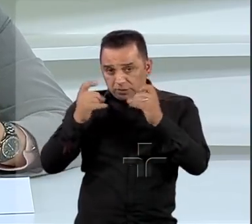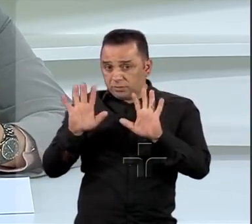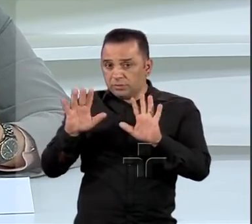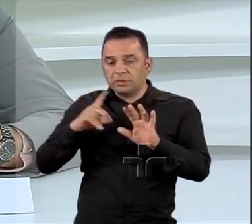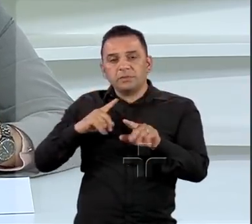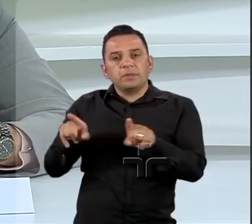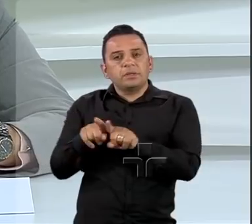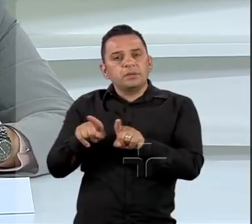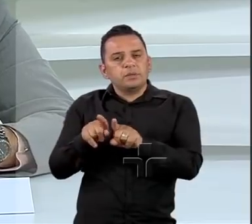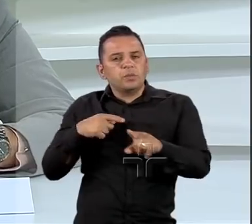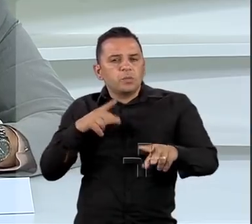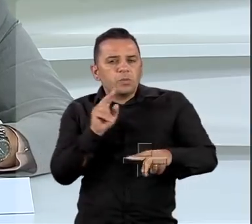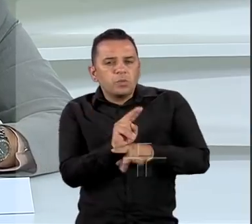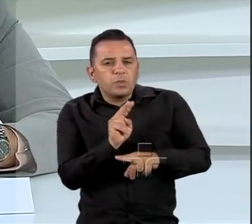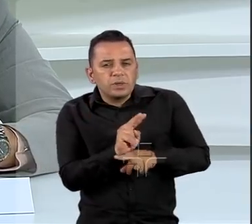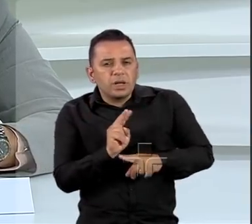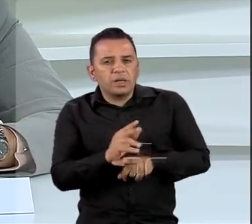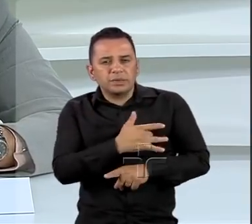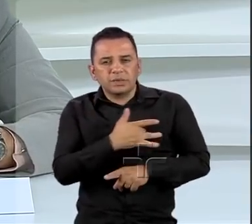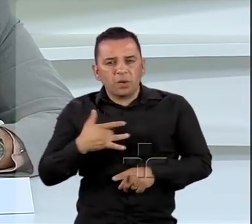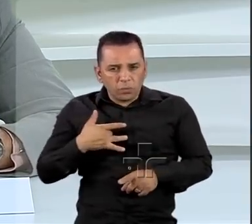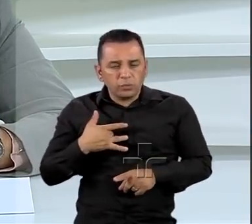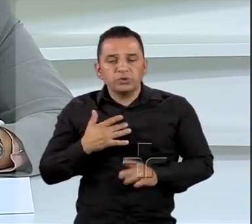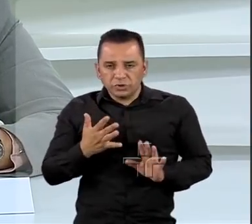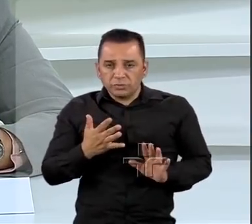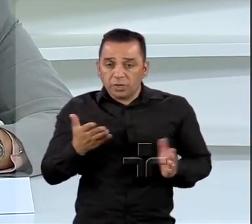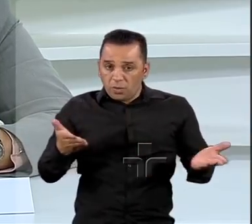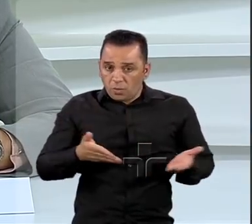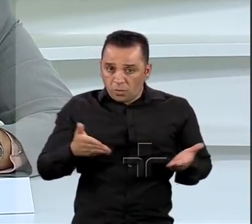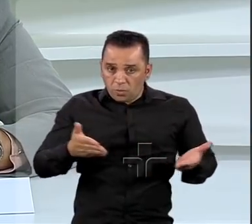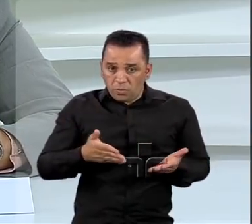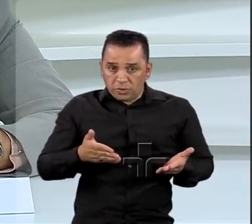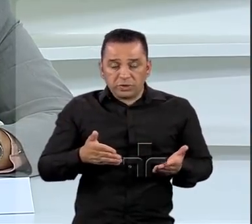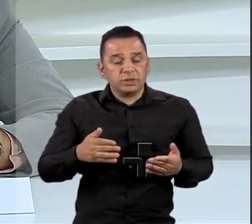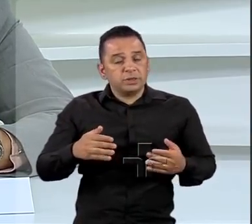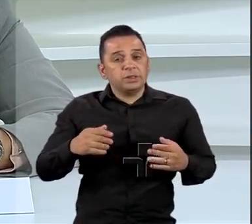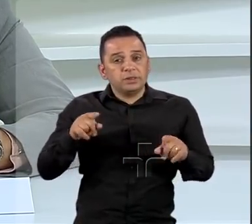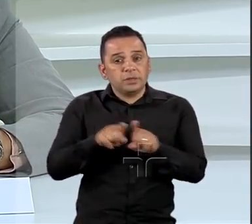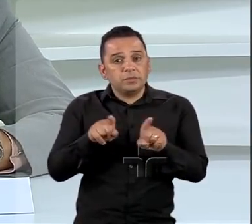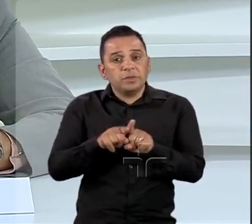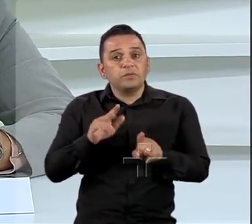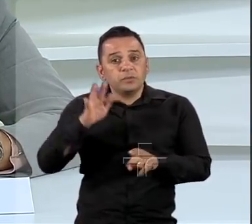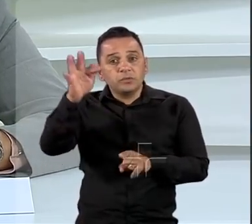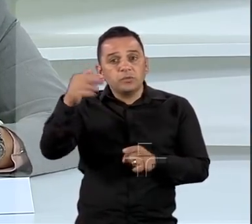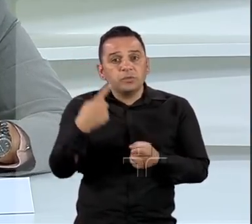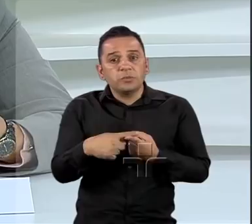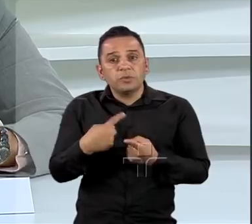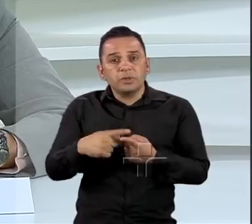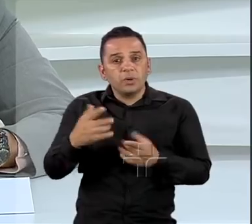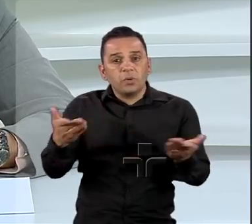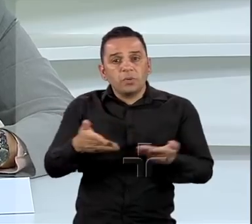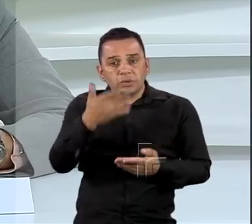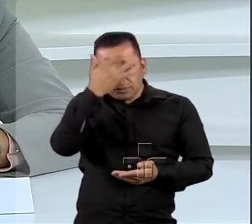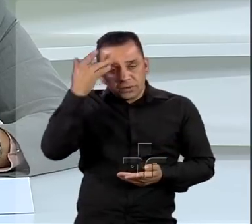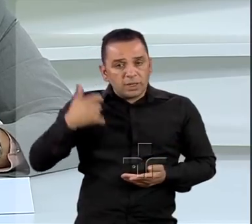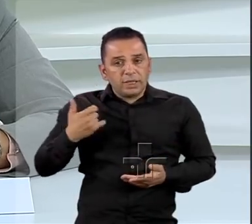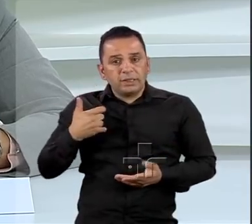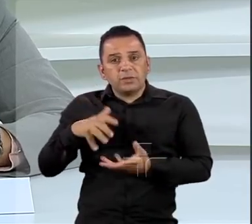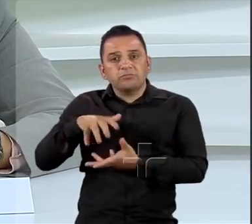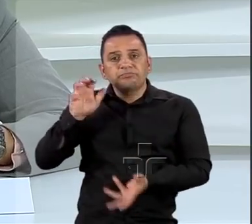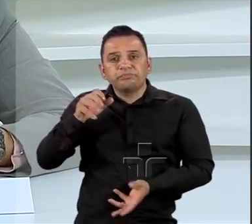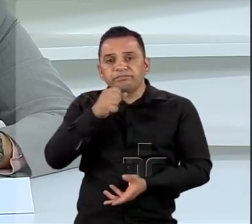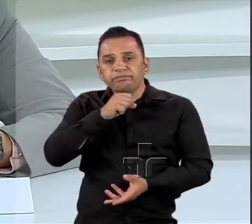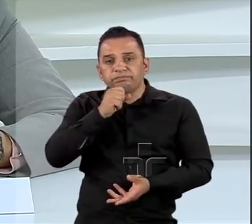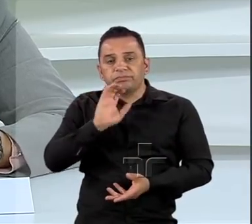com a saúde que olhe para hoje, para a nossa necessidade e para o futuro. Por quê? Nossa população está envelhecendo. Hoje nós já temos a